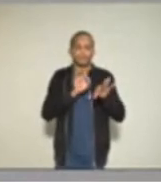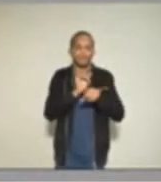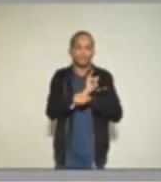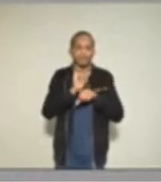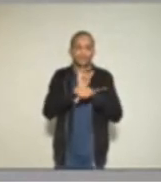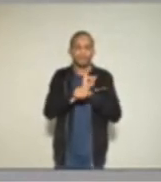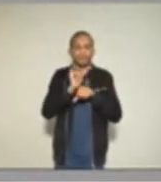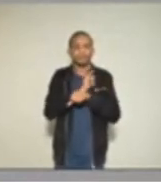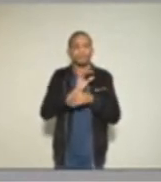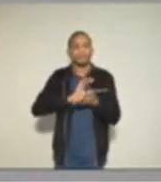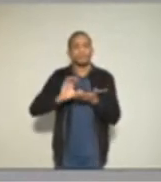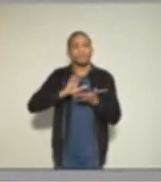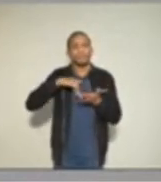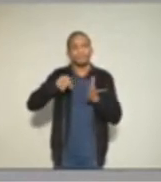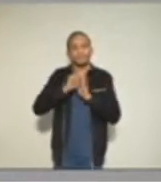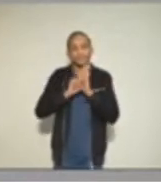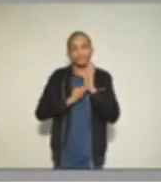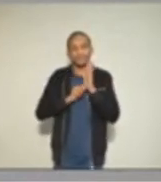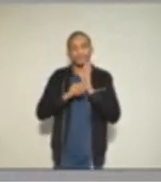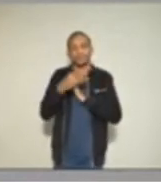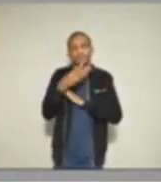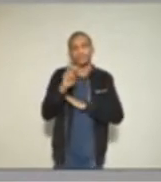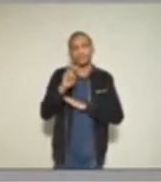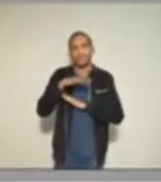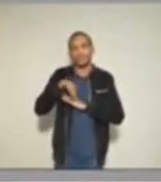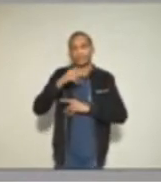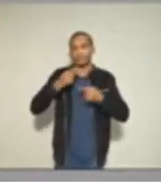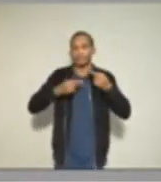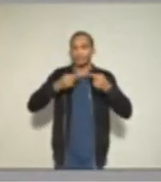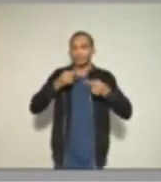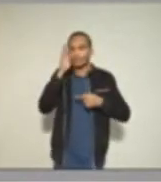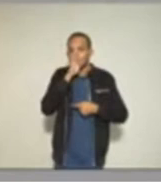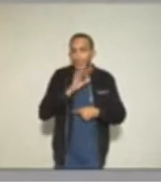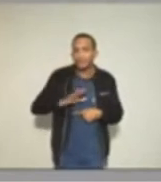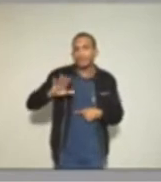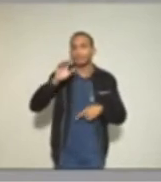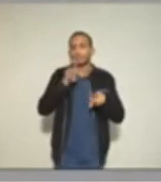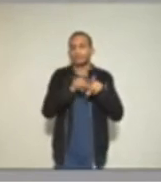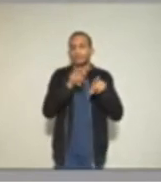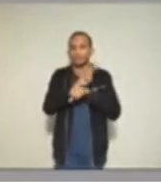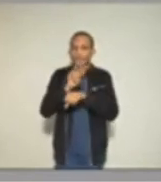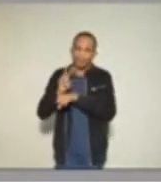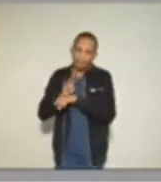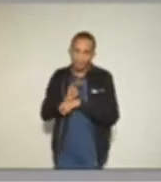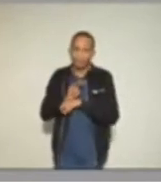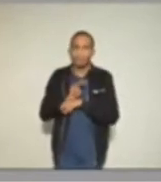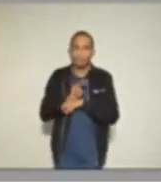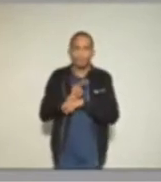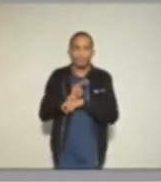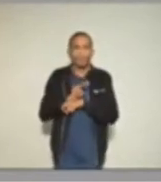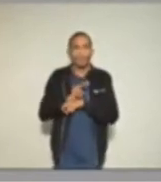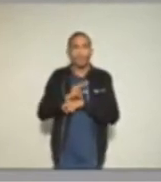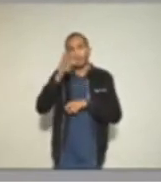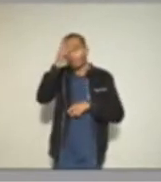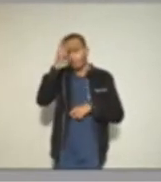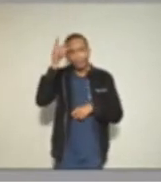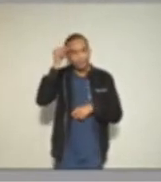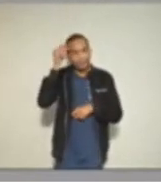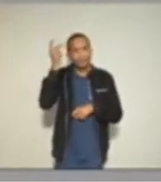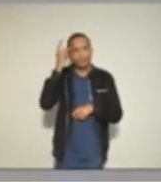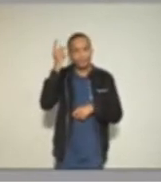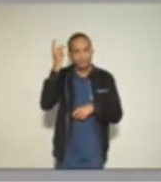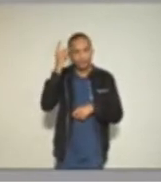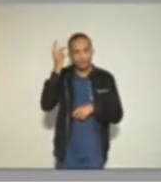remuneração previsto no artigo 35 da Política Nacional de Saneamento Básico. A Prefeitura de São